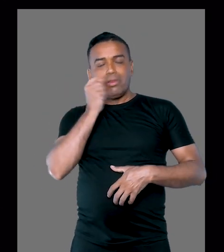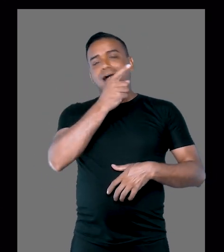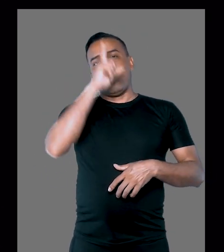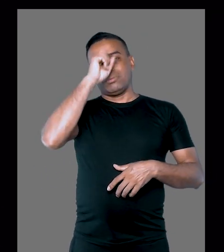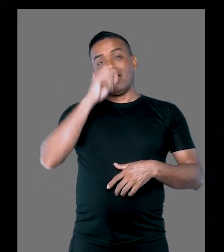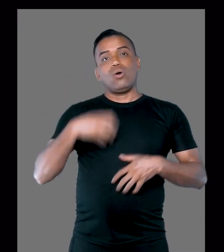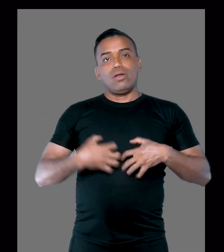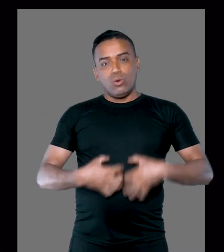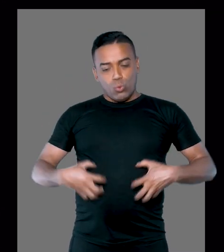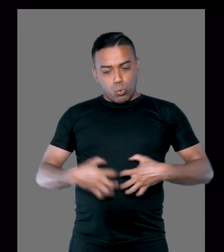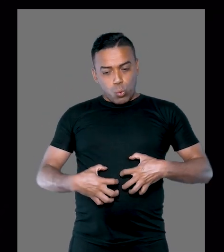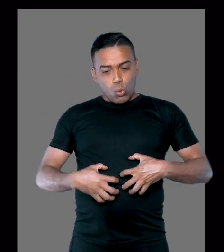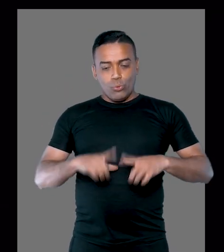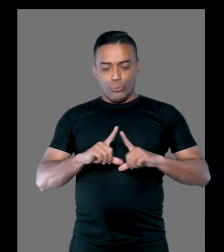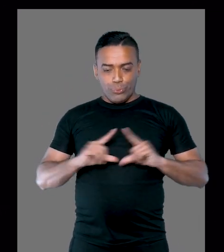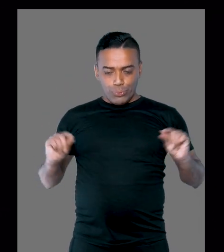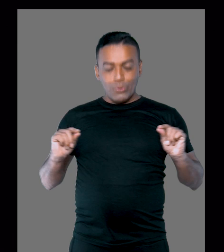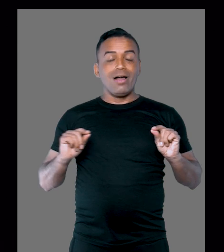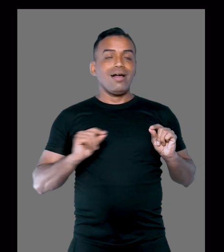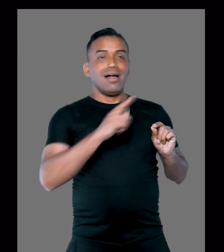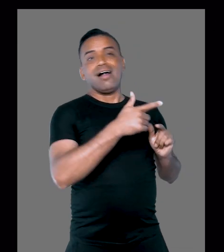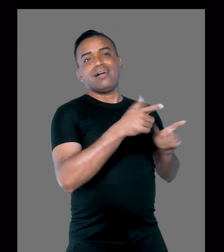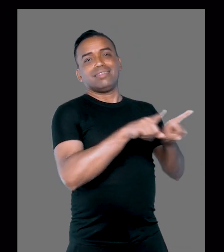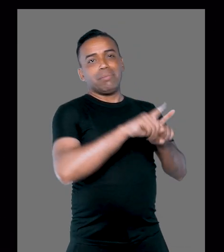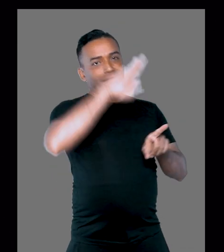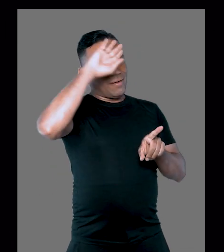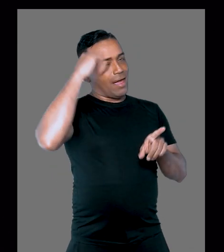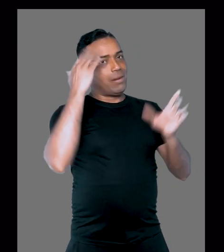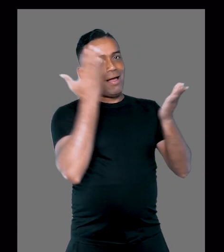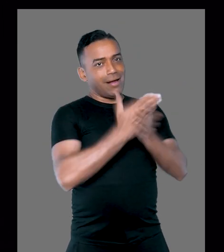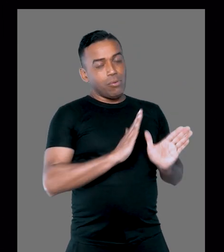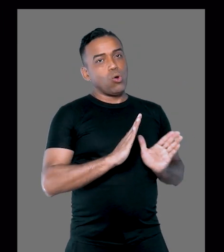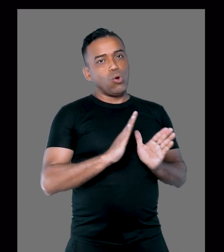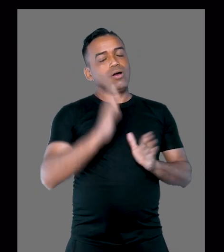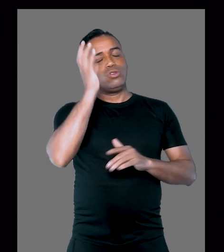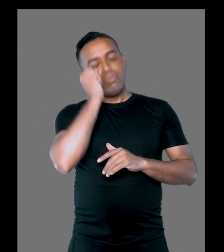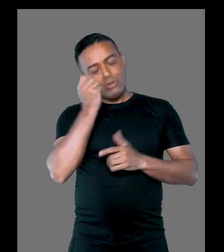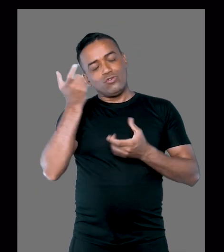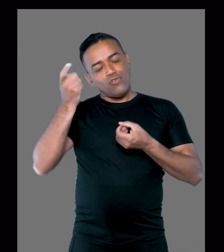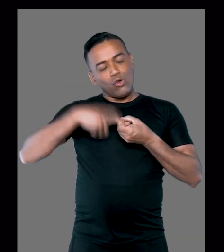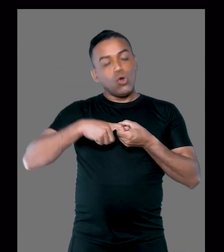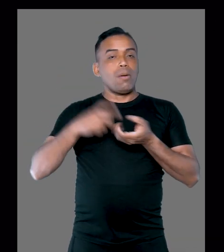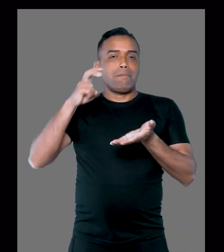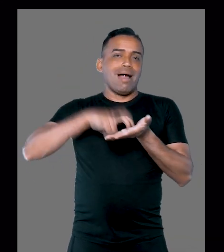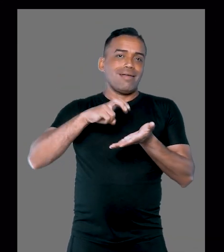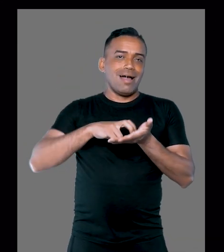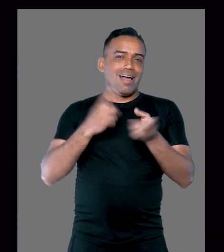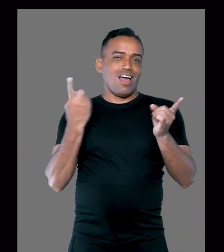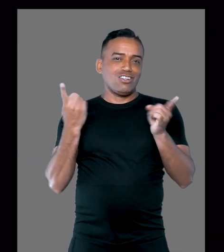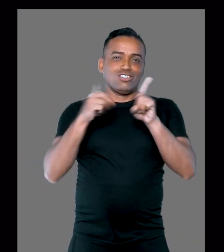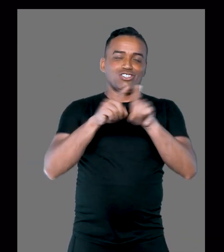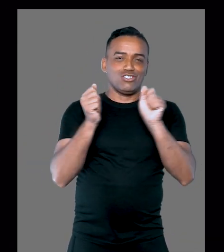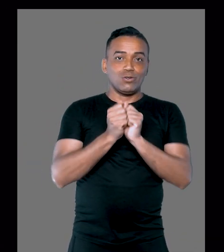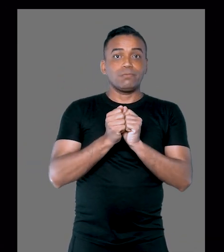desconforto passou, assim como o de vovó, e voltamos a dormir, seguindo em um sono contínuo até a manhã seguinte. Em razão de